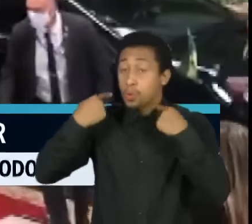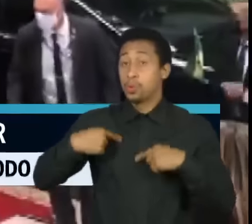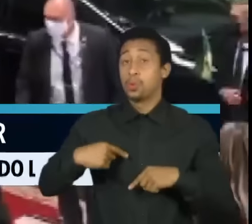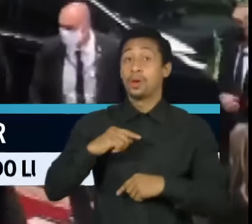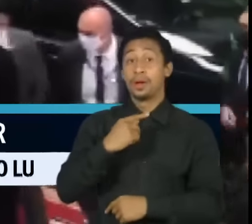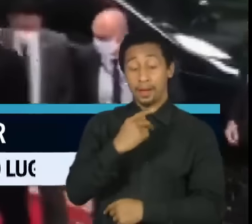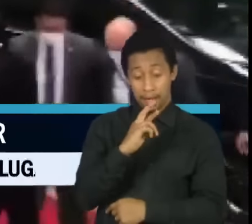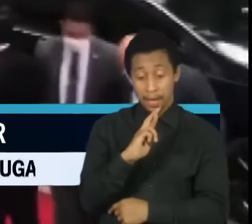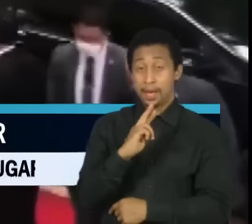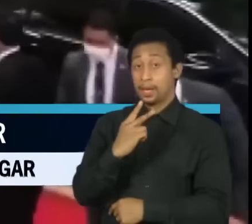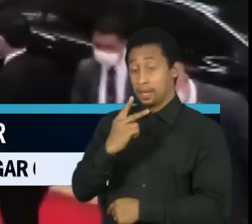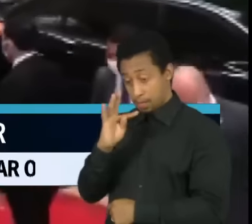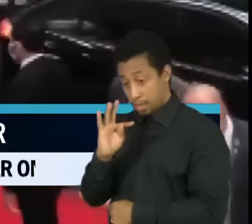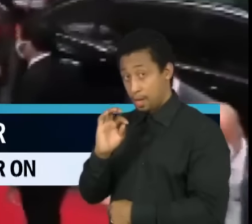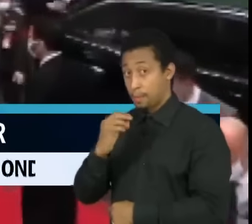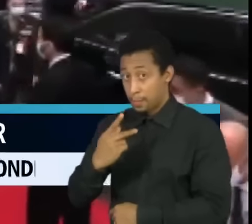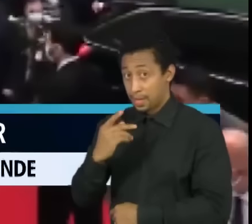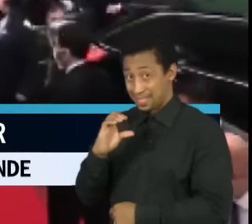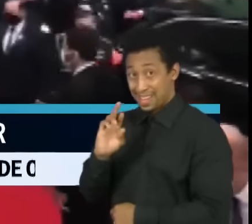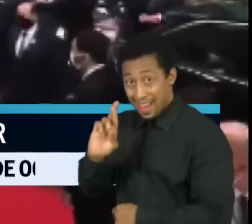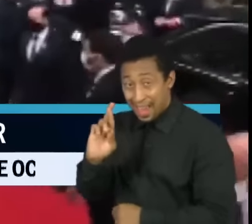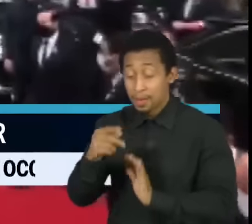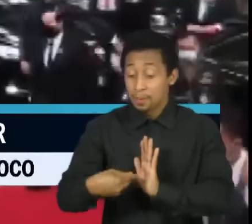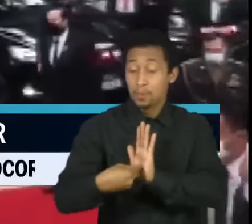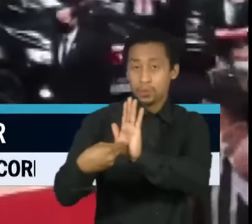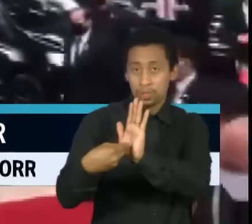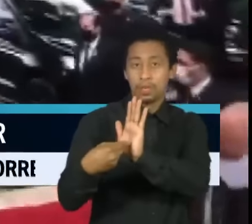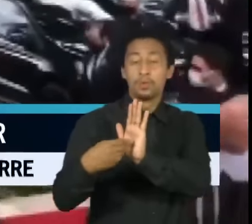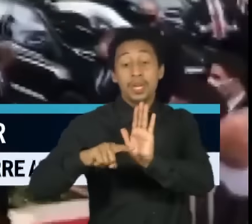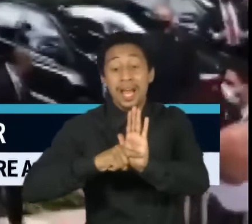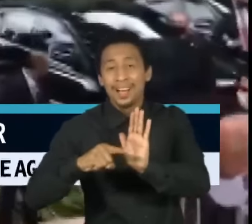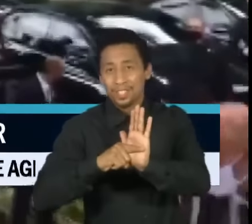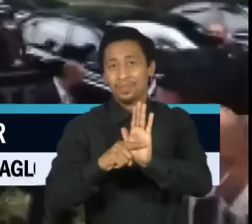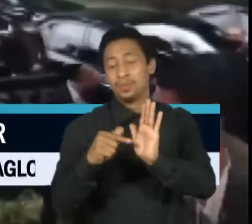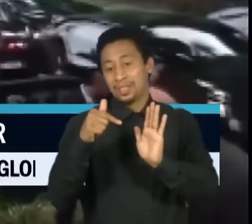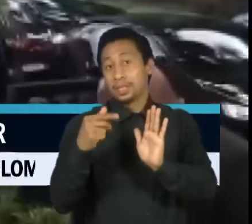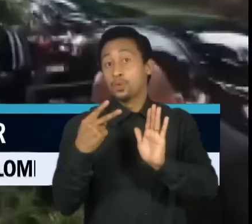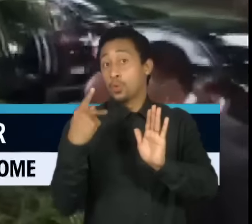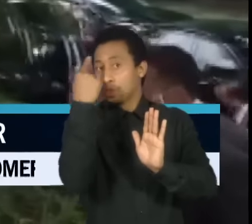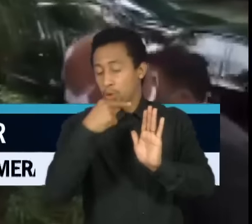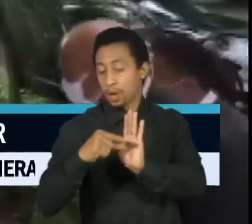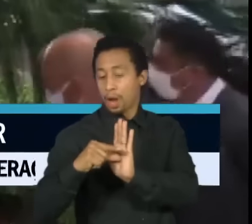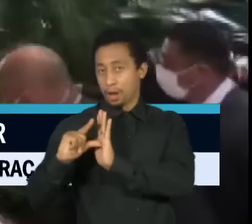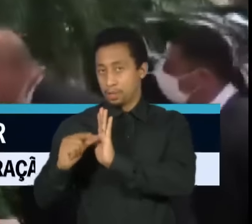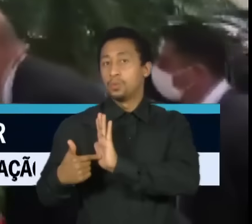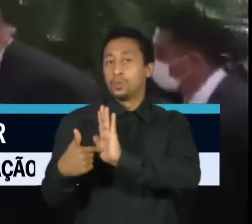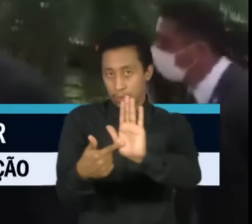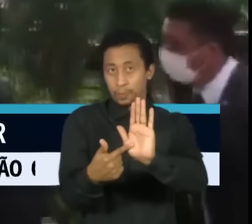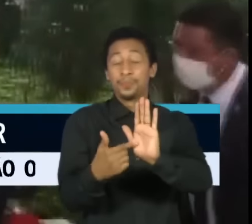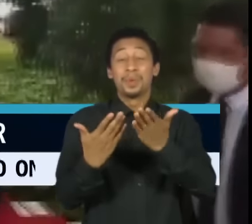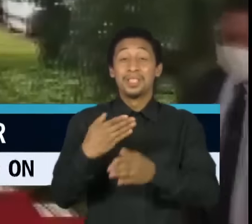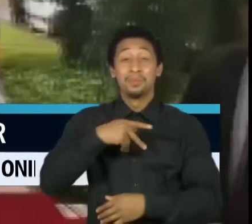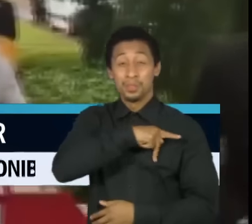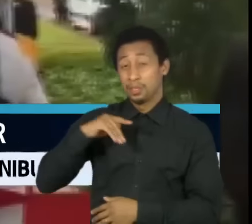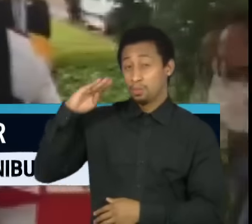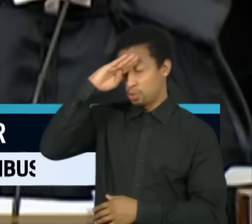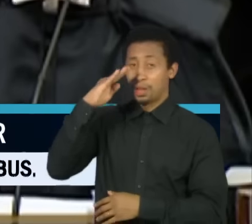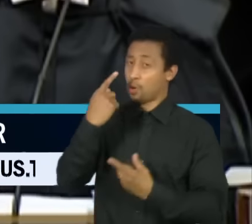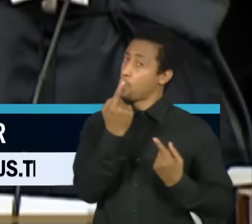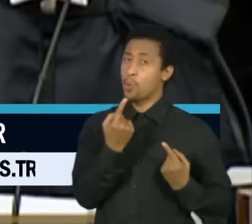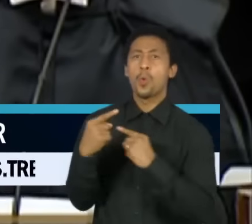Covid-19 realizado até 72 horas antes. O presidente Jair Bolsonaro, crítico da imunização e da cobrança do